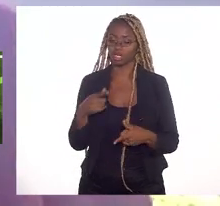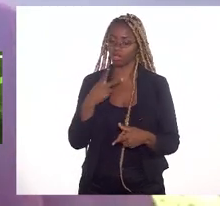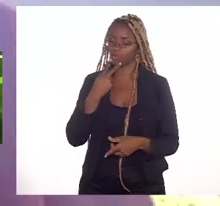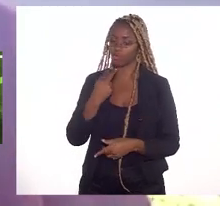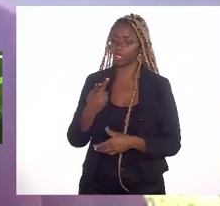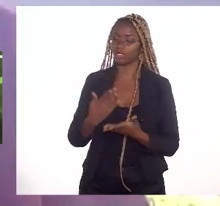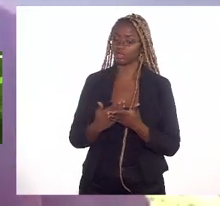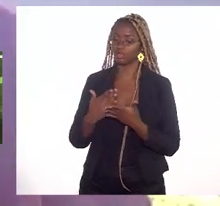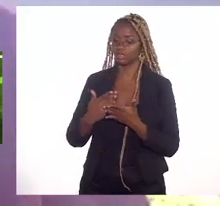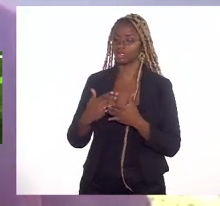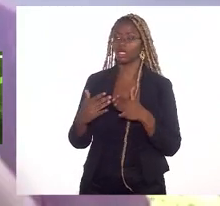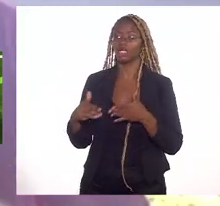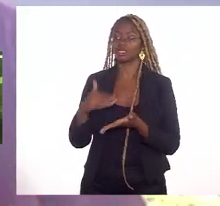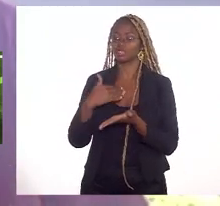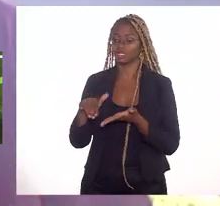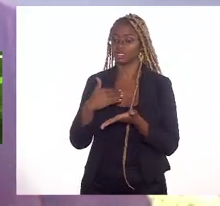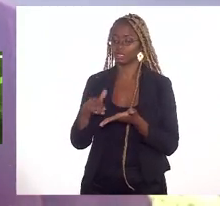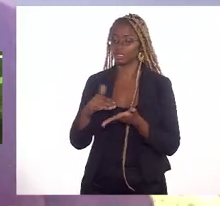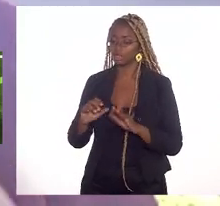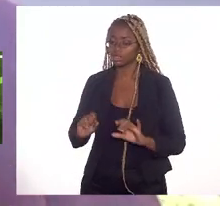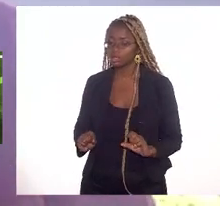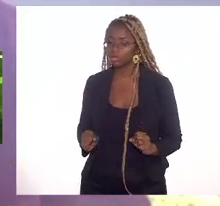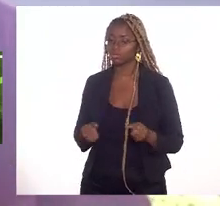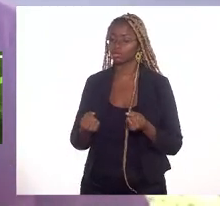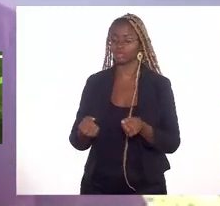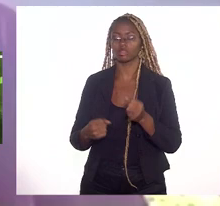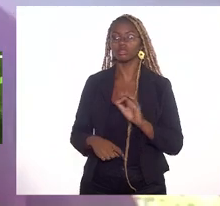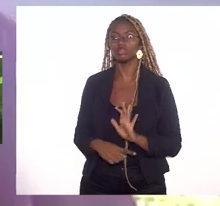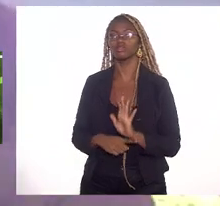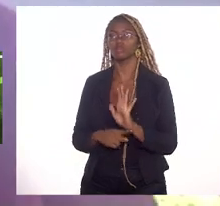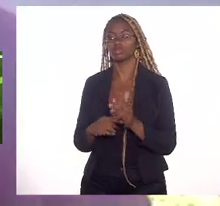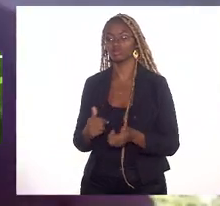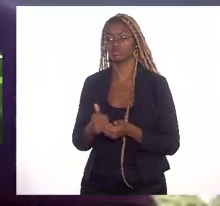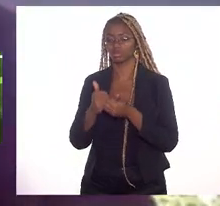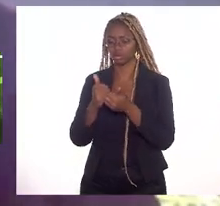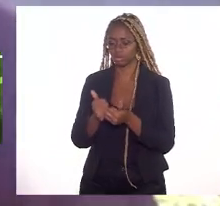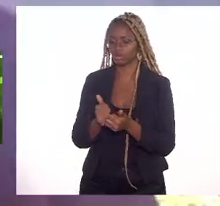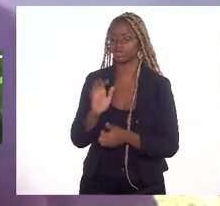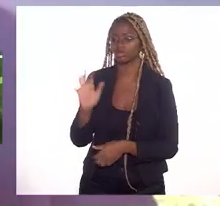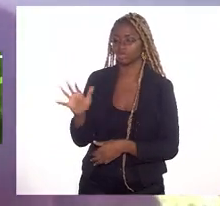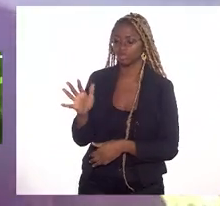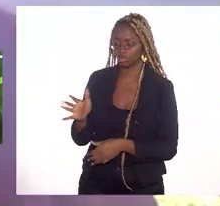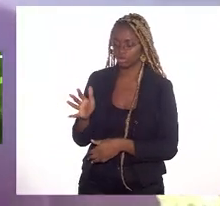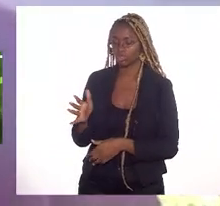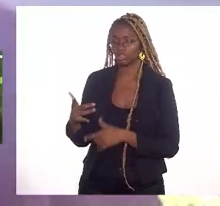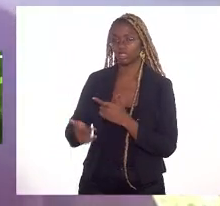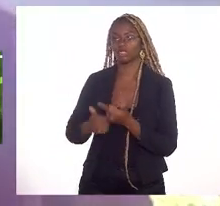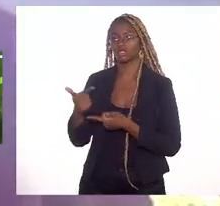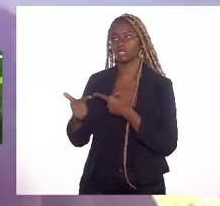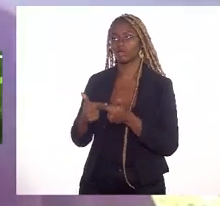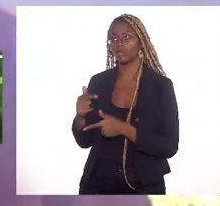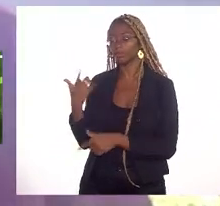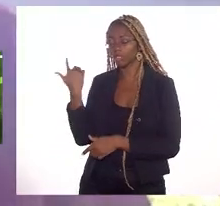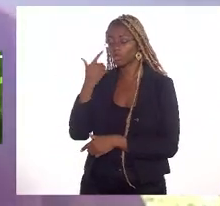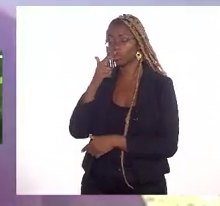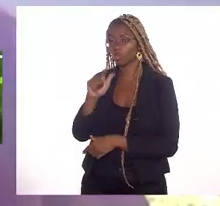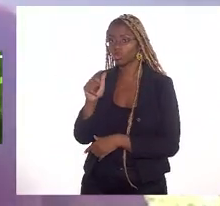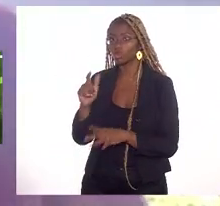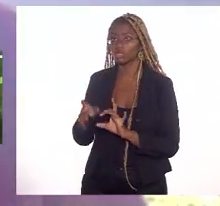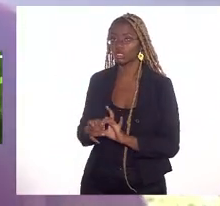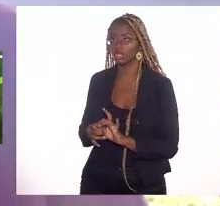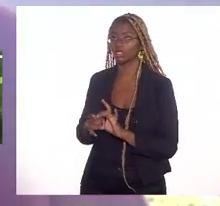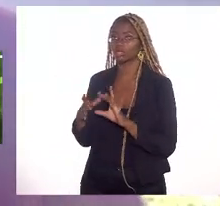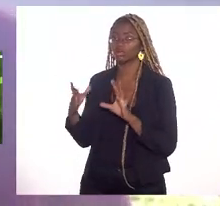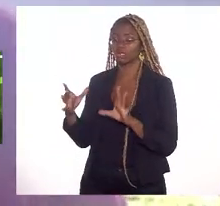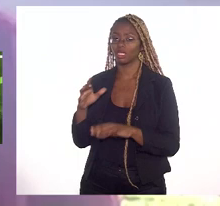início, que a Secretaria está empenhada em auxiliar as unidades que já atendem a conseguirem a sua habilitação. E a gente